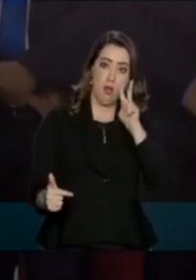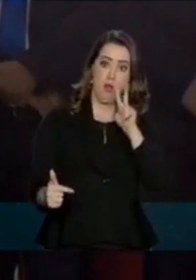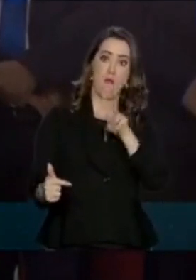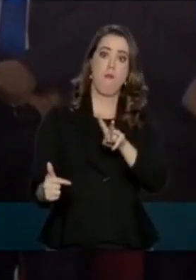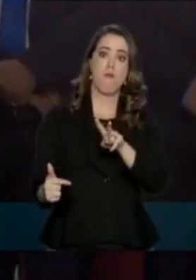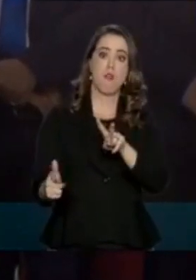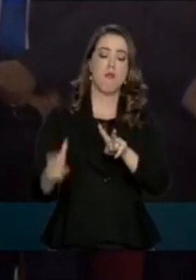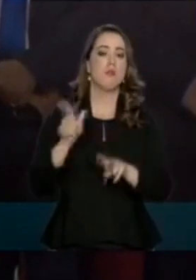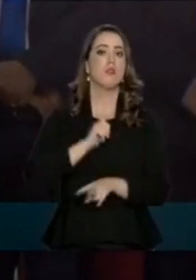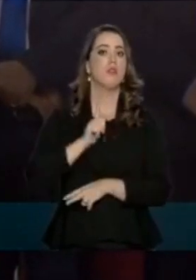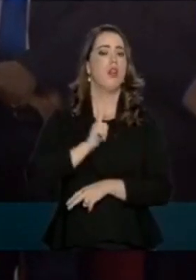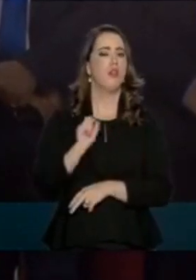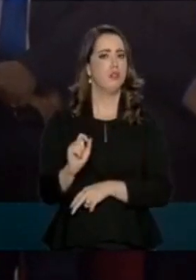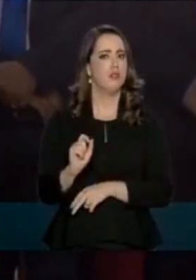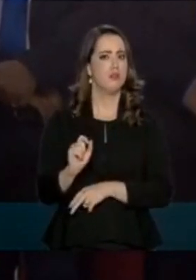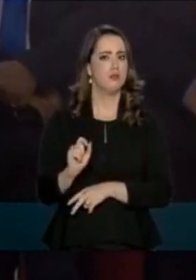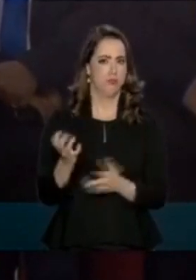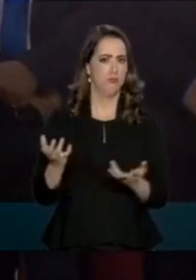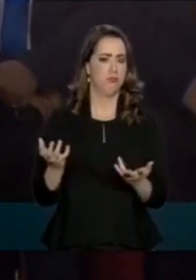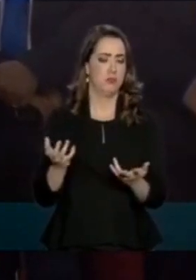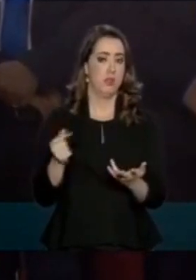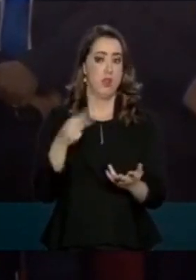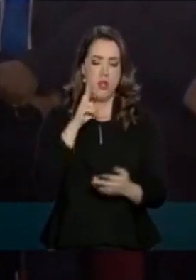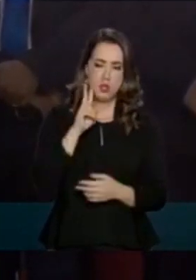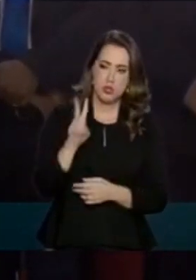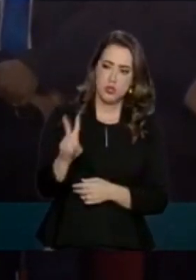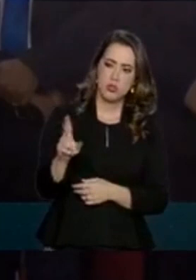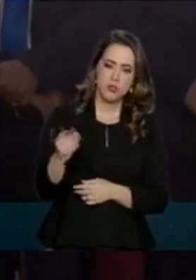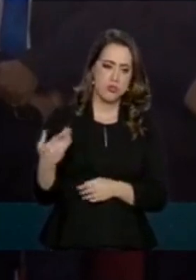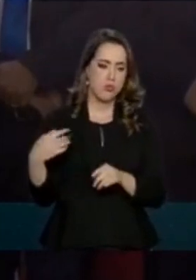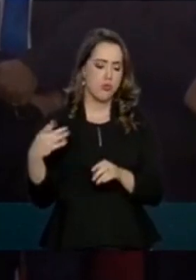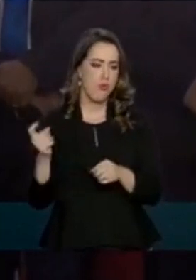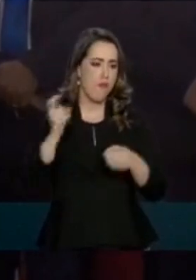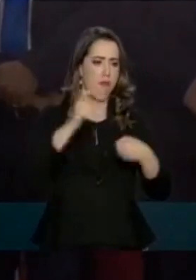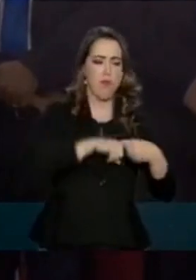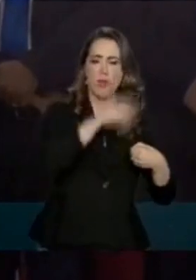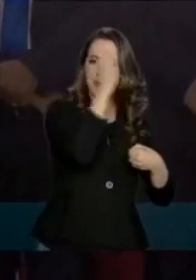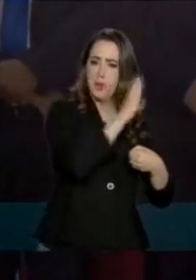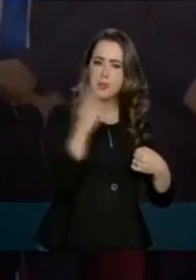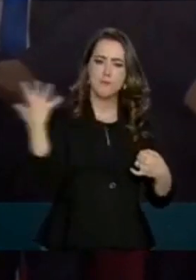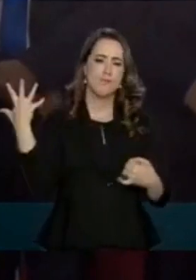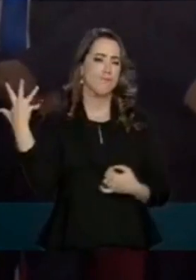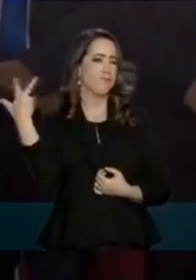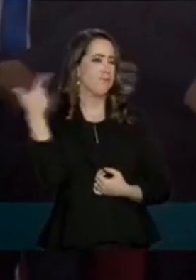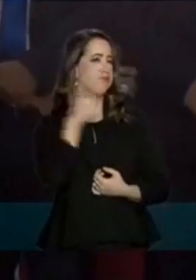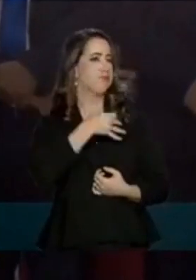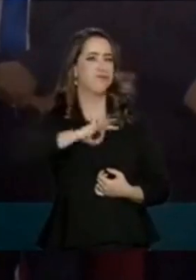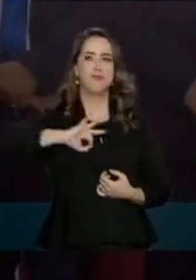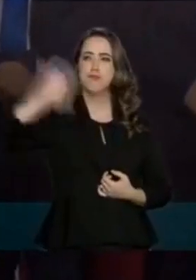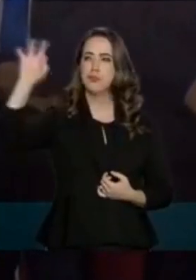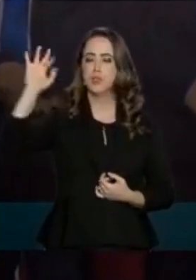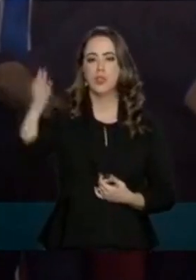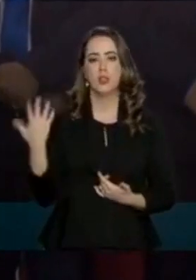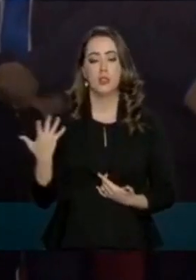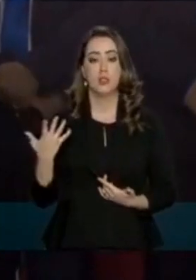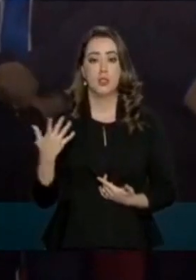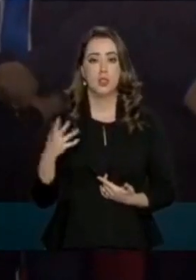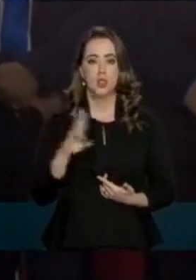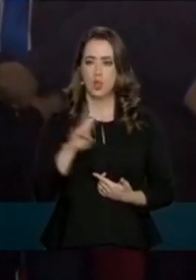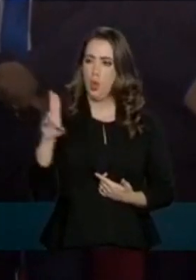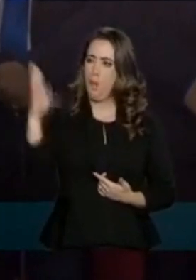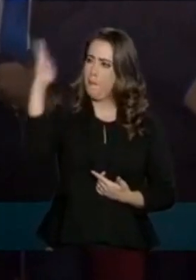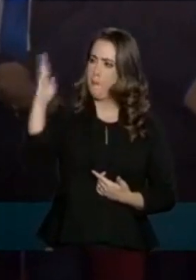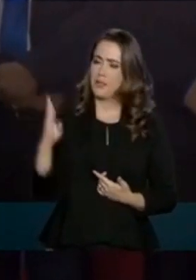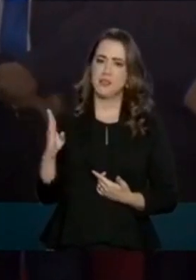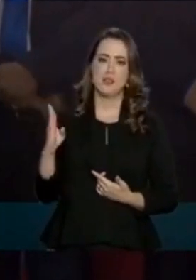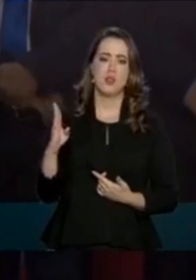que eles têm. A gente vem para a nossa terra maravilhosa, chamada Brasil, 8